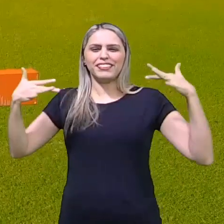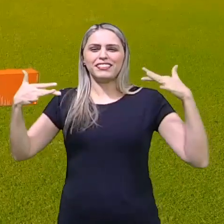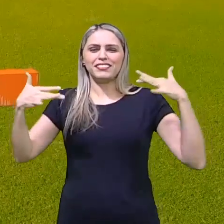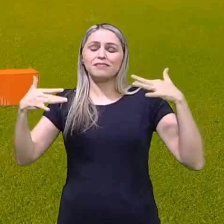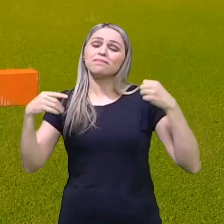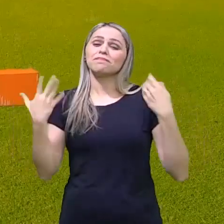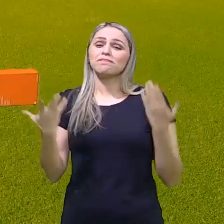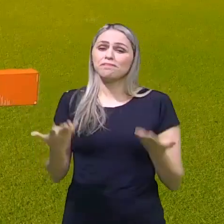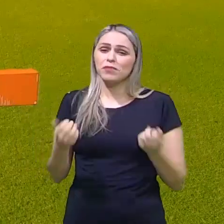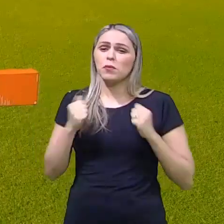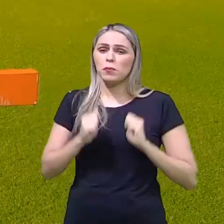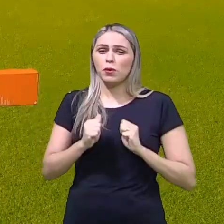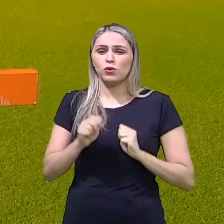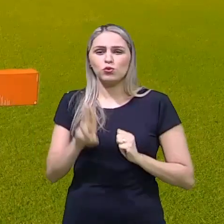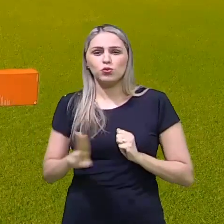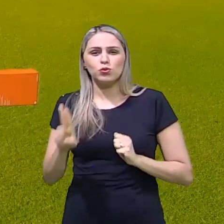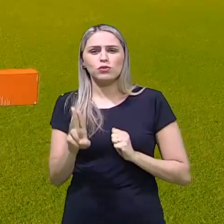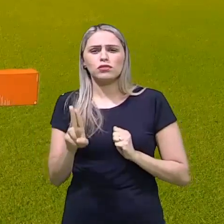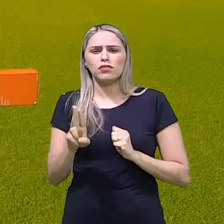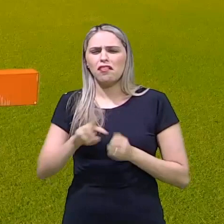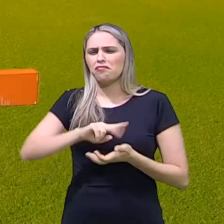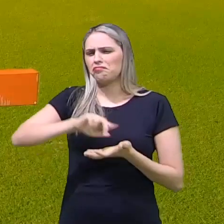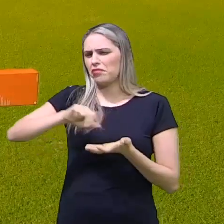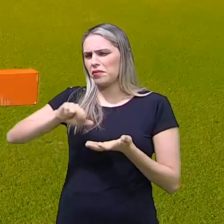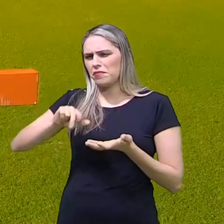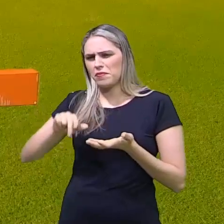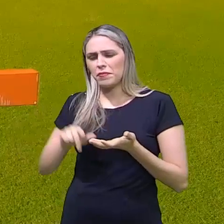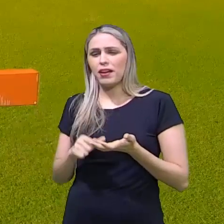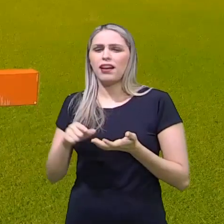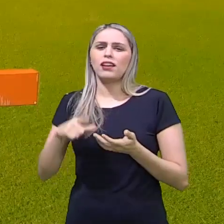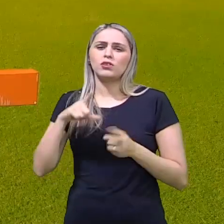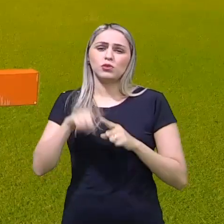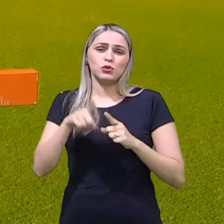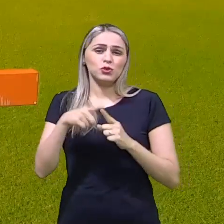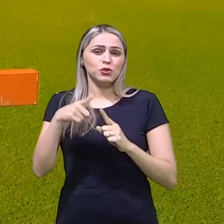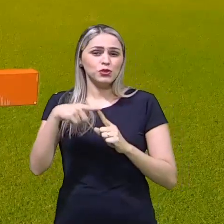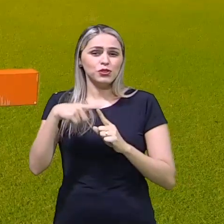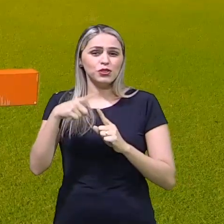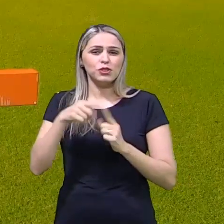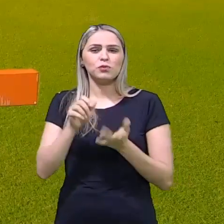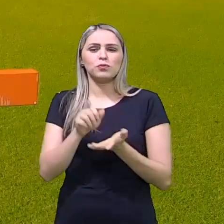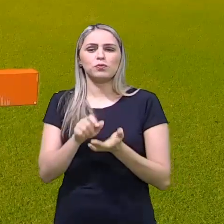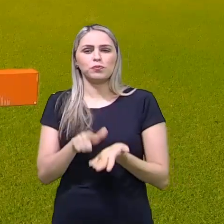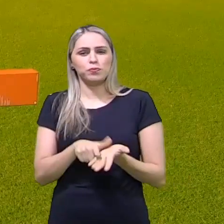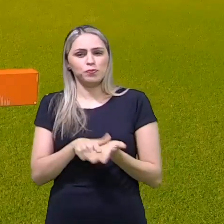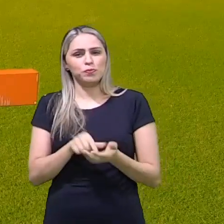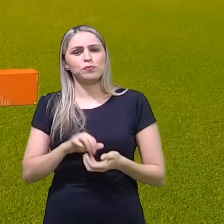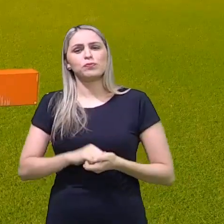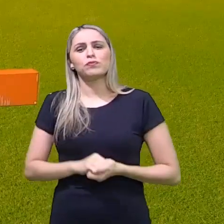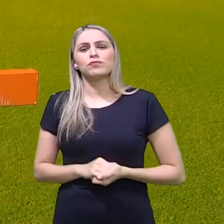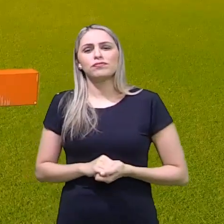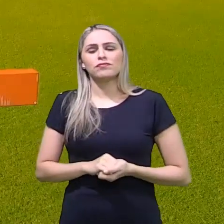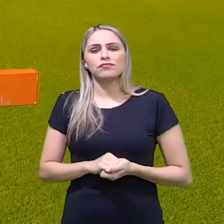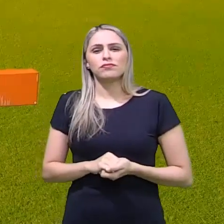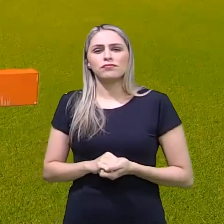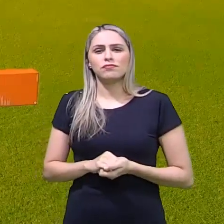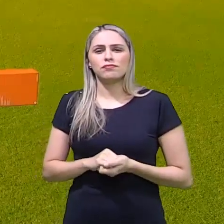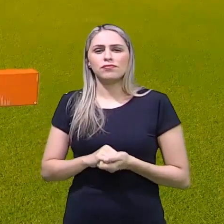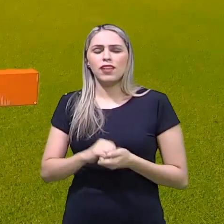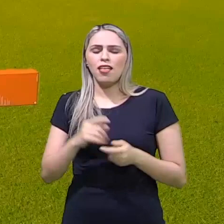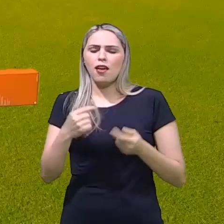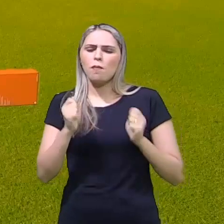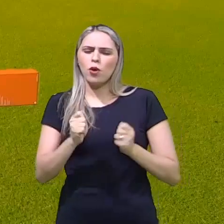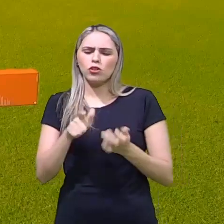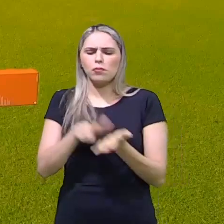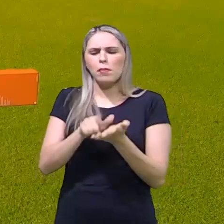bem bonitinha. Você pode fazer vários tipos de bola. Olha essa daqui com esse pouquinho que eu achei de papel ali, já ficou uma bolinha legal. É. E a gente pode passar pita crepe. É, e você faz